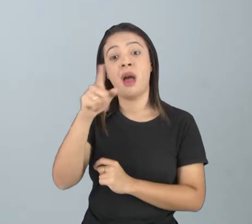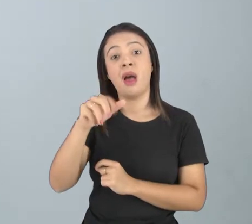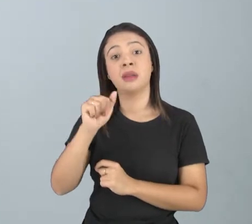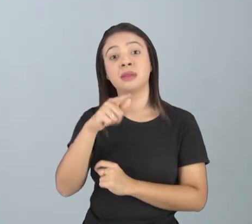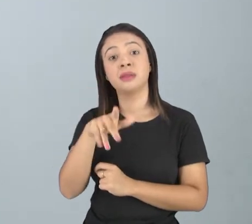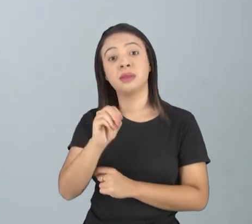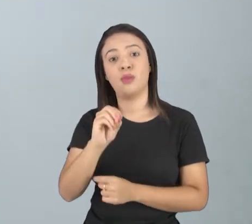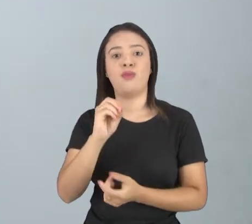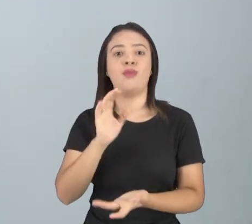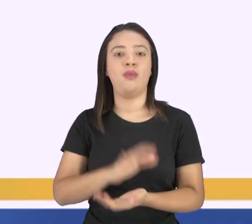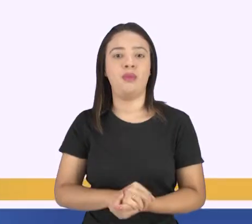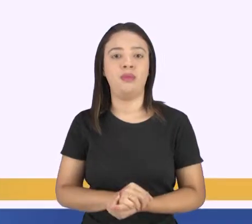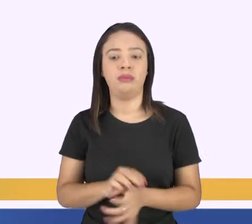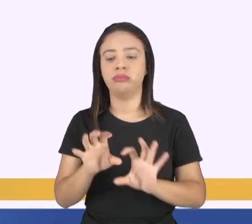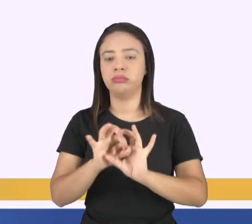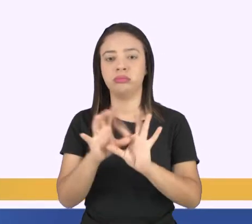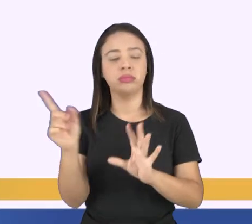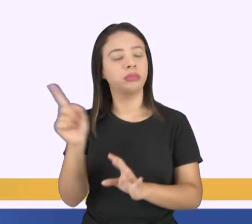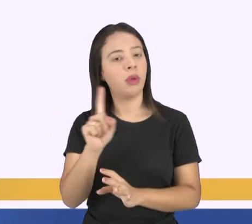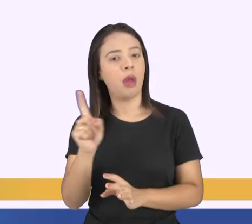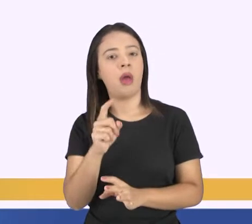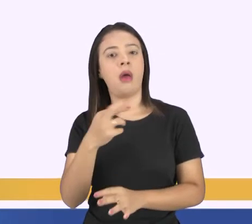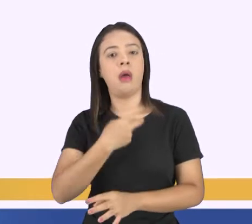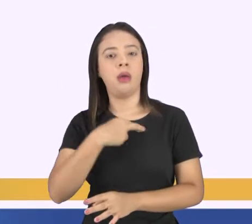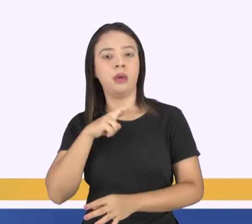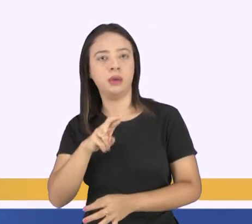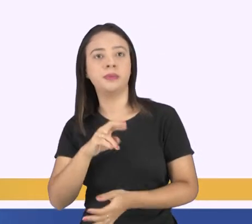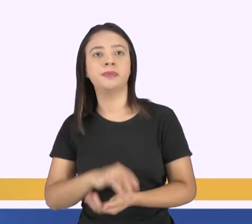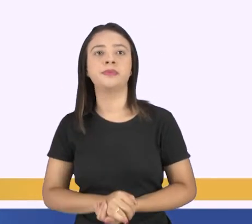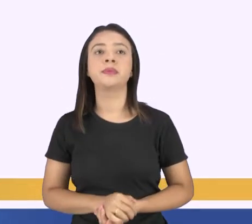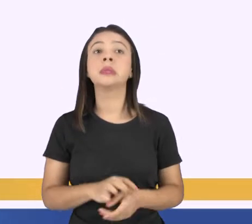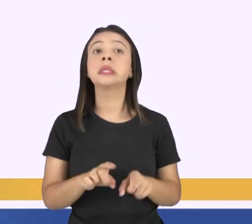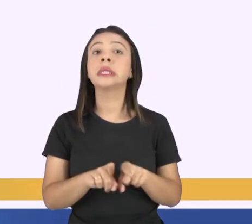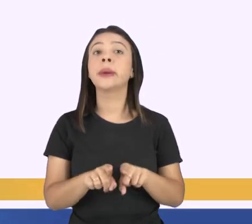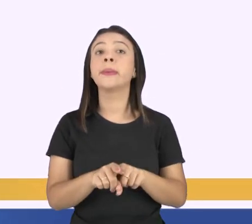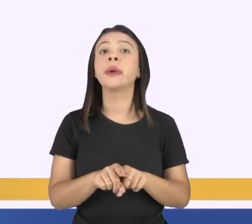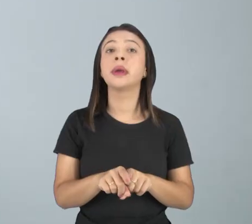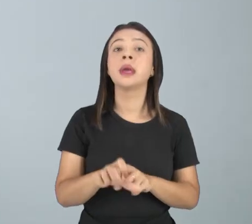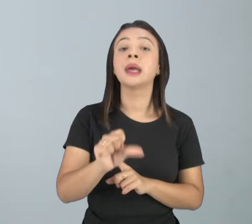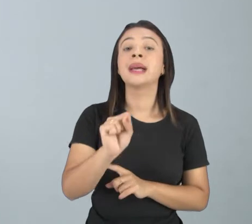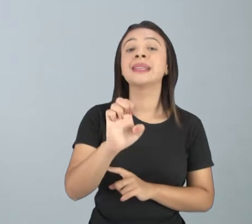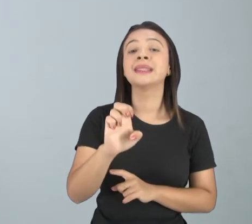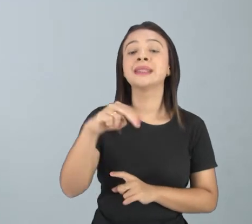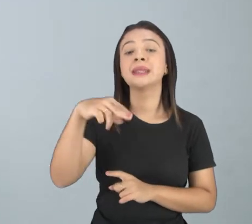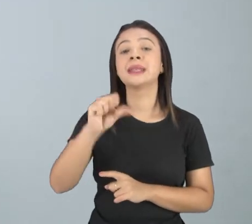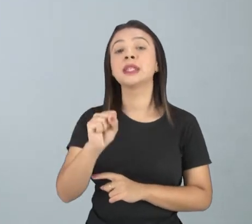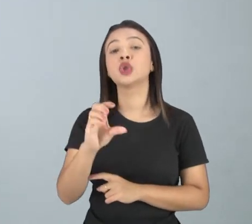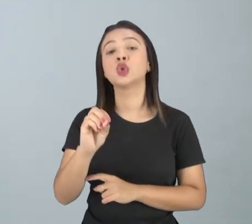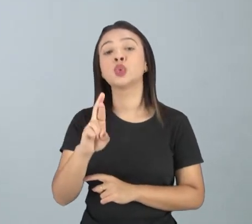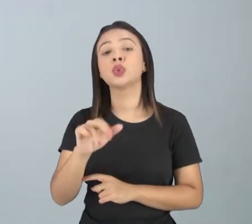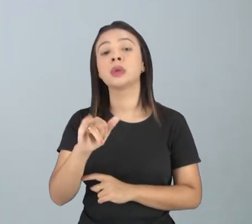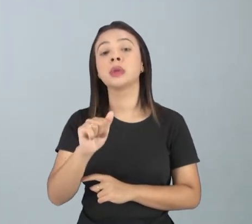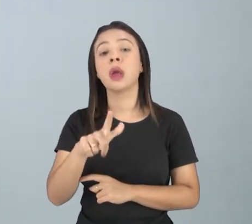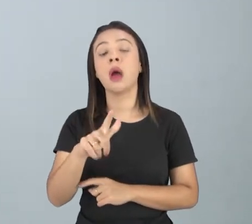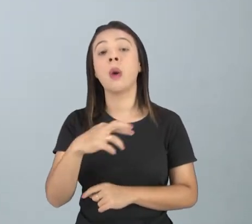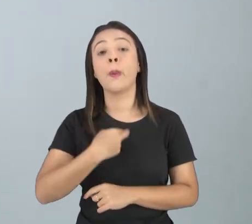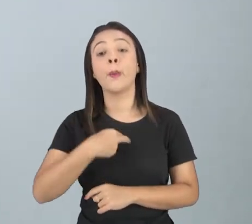da religião. Sensorial e subjetivo. A religião é sensorial, porque ela precisa